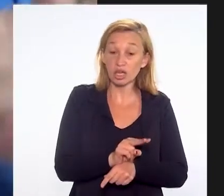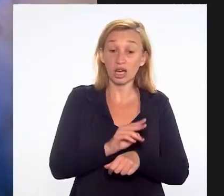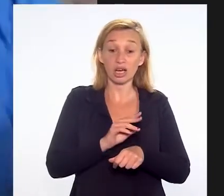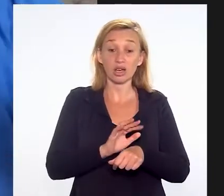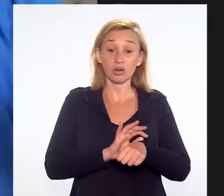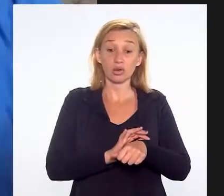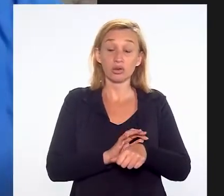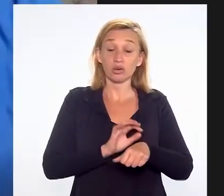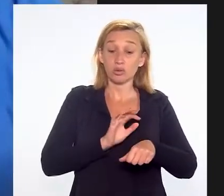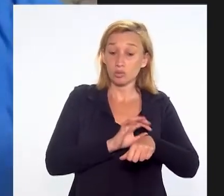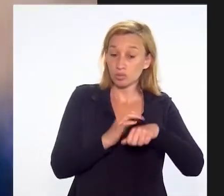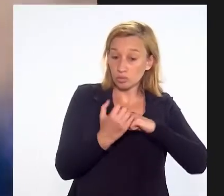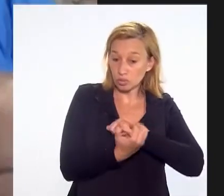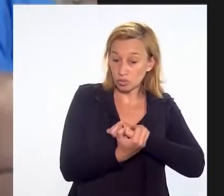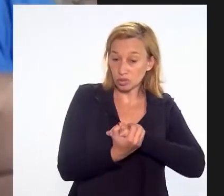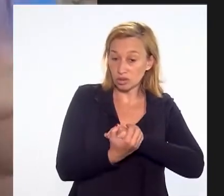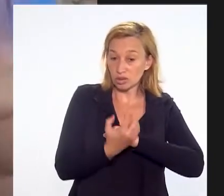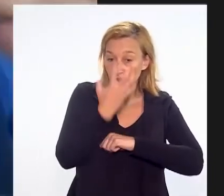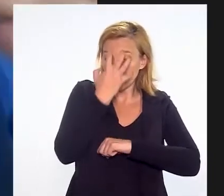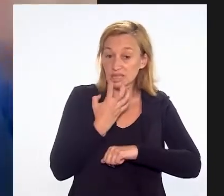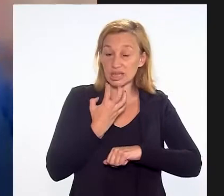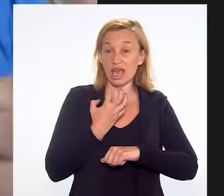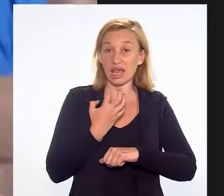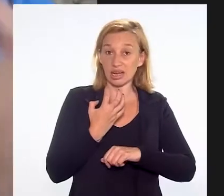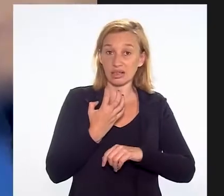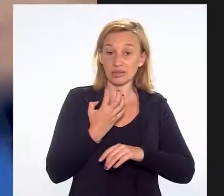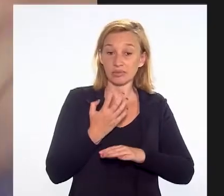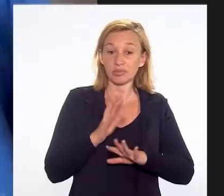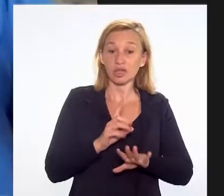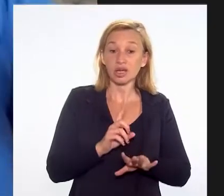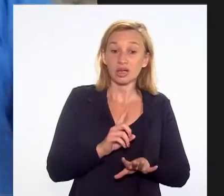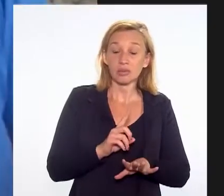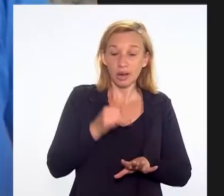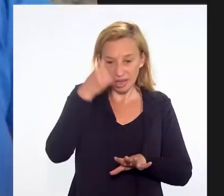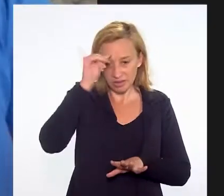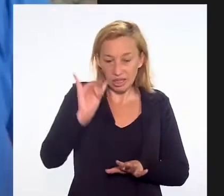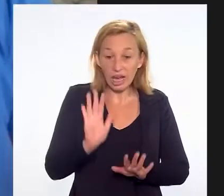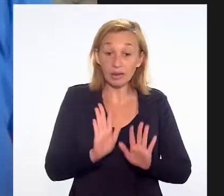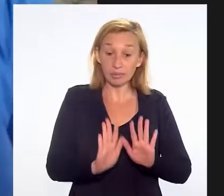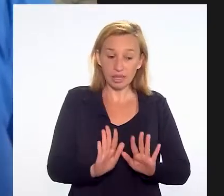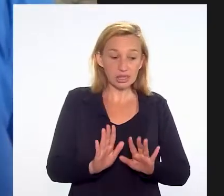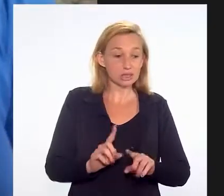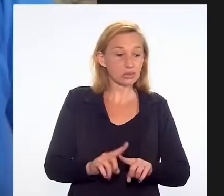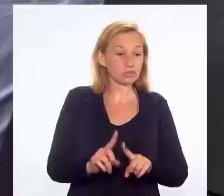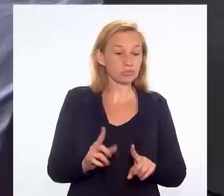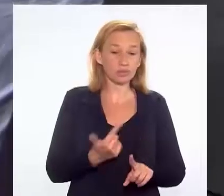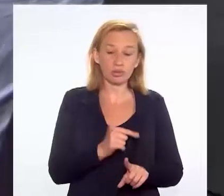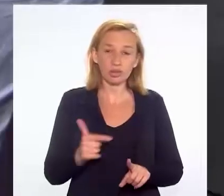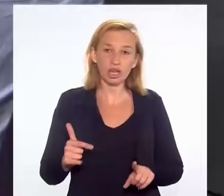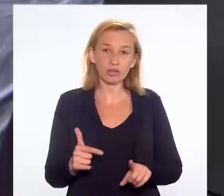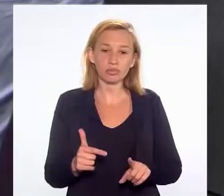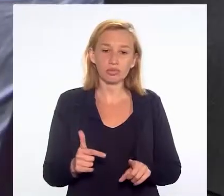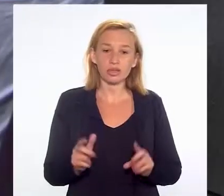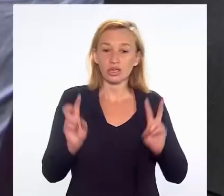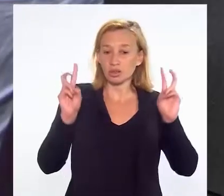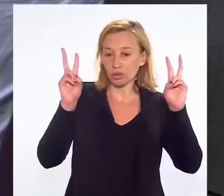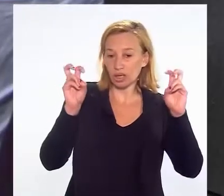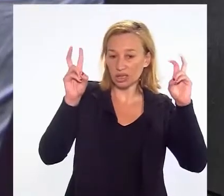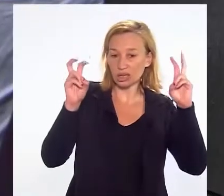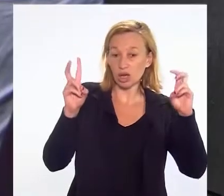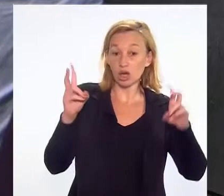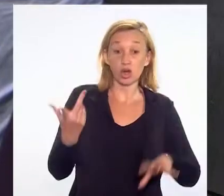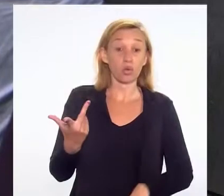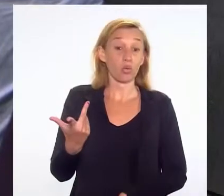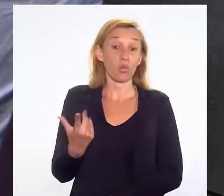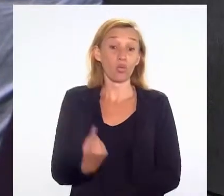justamente para conter os casos graves e médios para evitar a internação das pessoas. Então, a gente ainda não tem